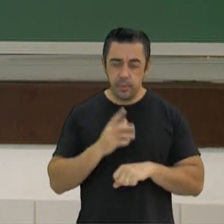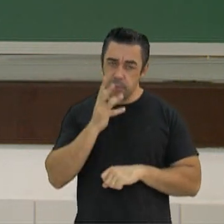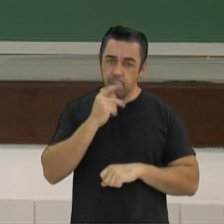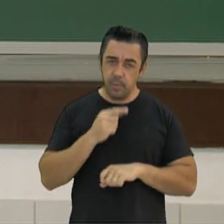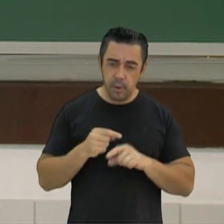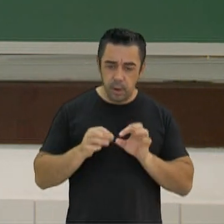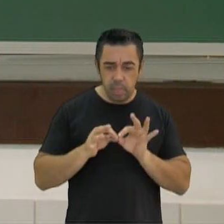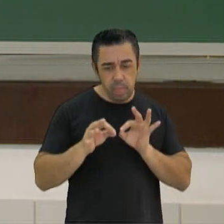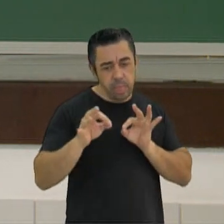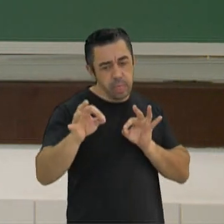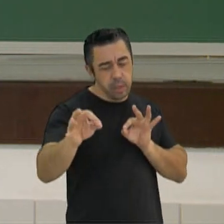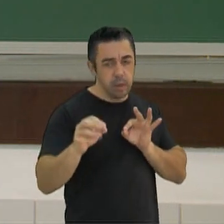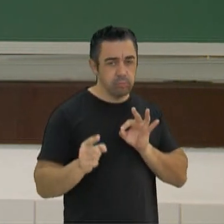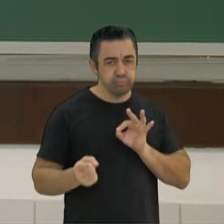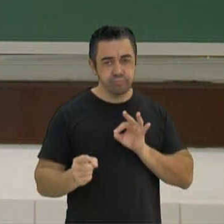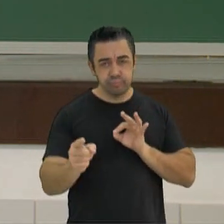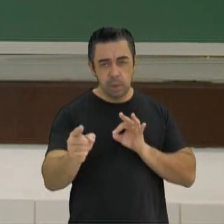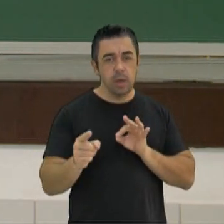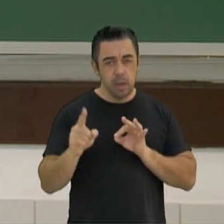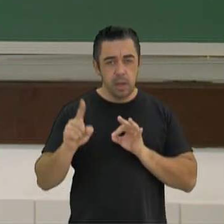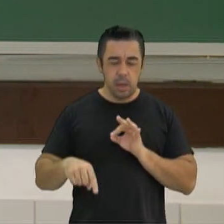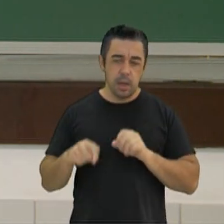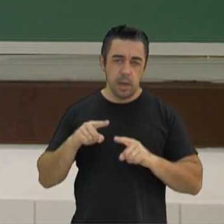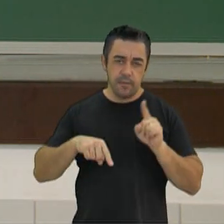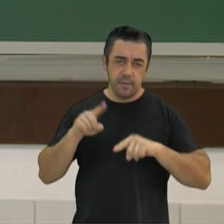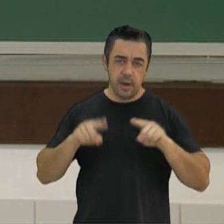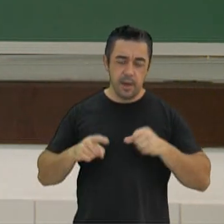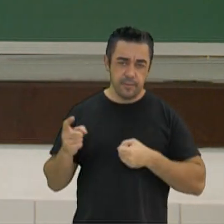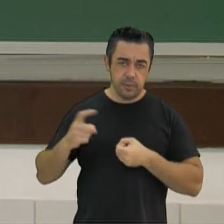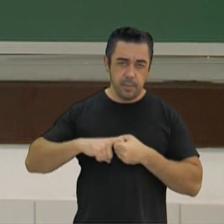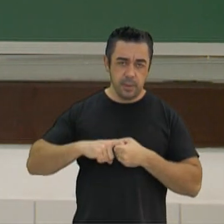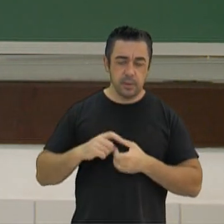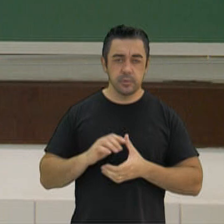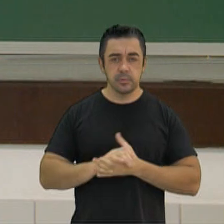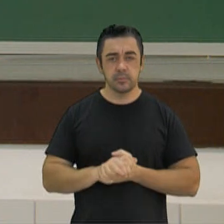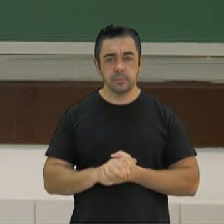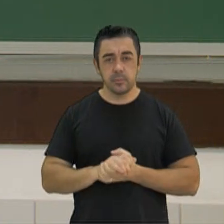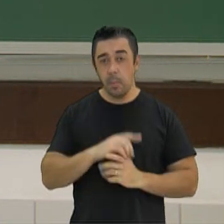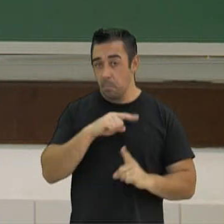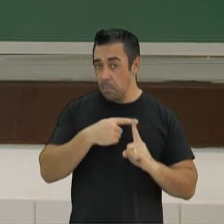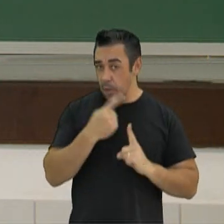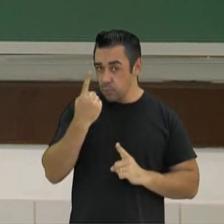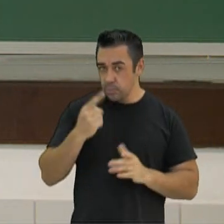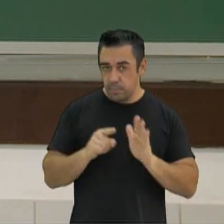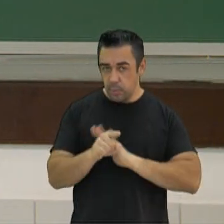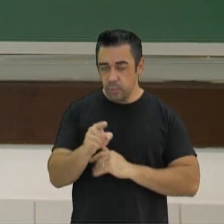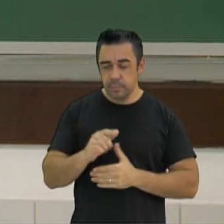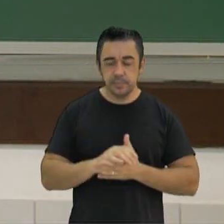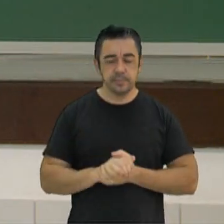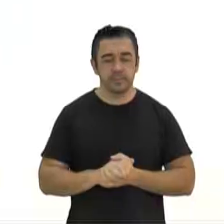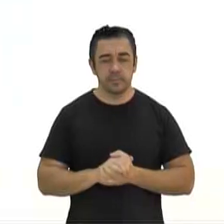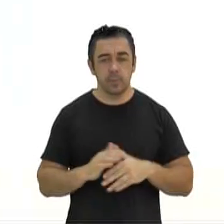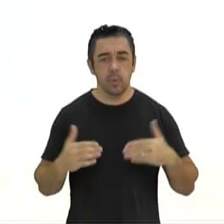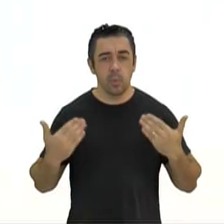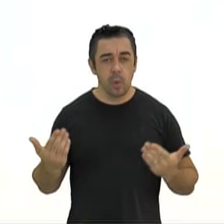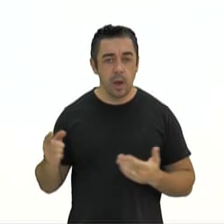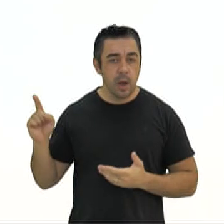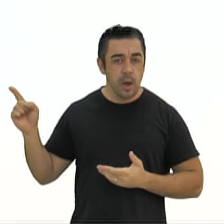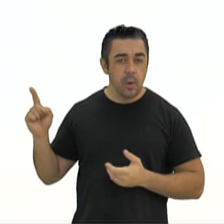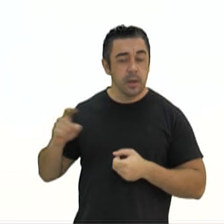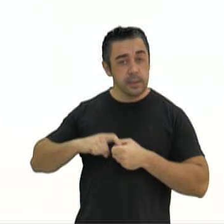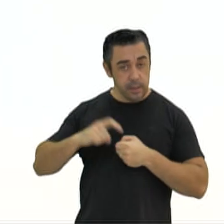para percorrer o trajeto, no caso, né, é a variável dependente. Mais um. Qual é aqui a